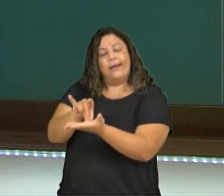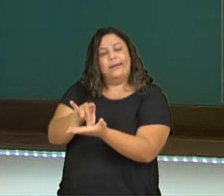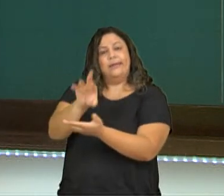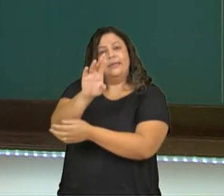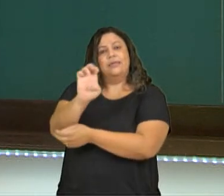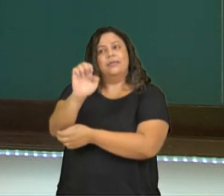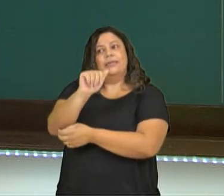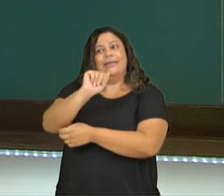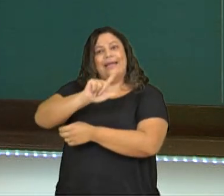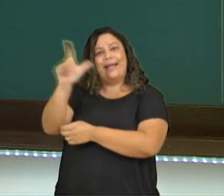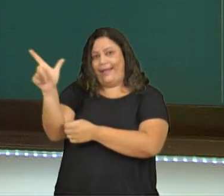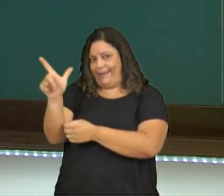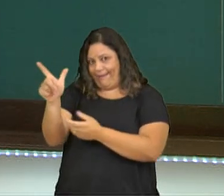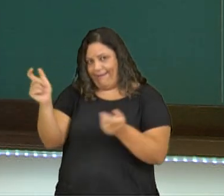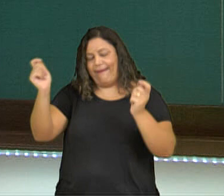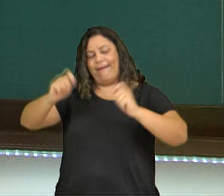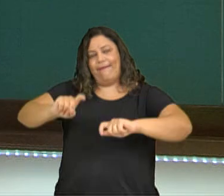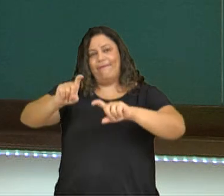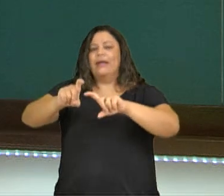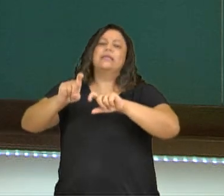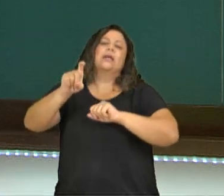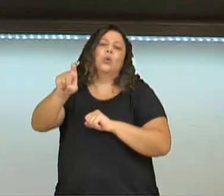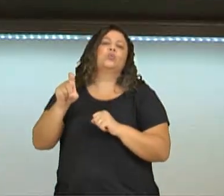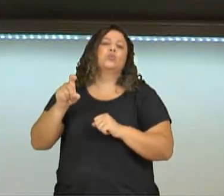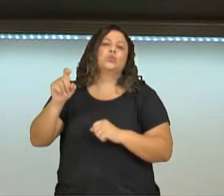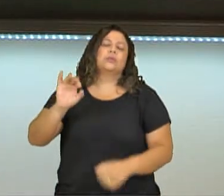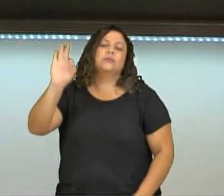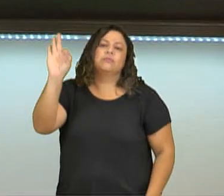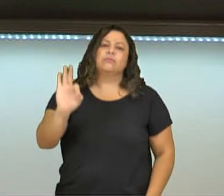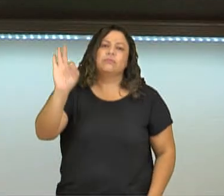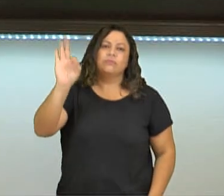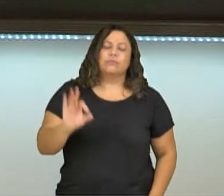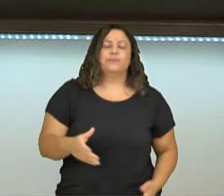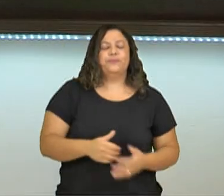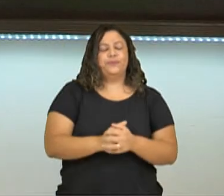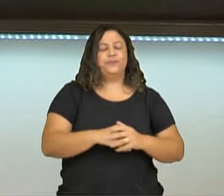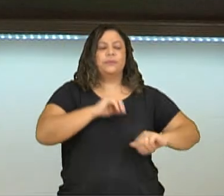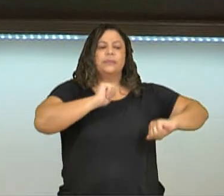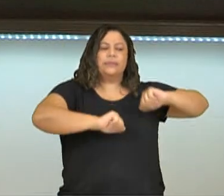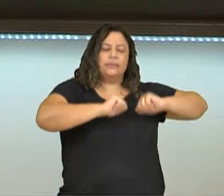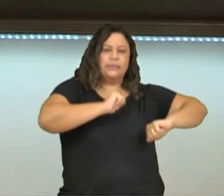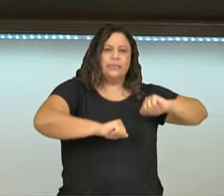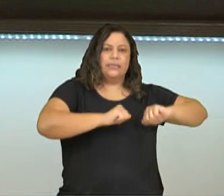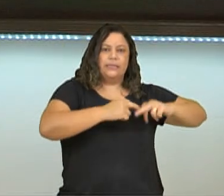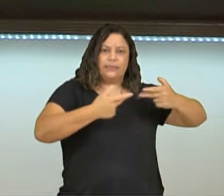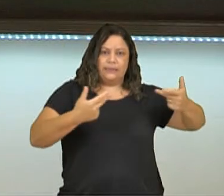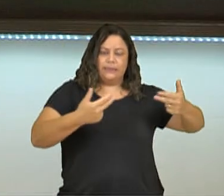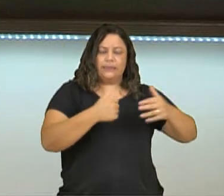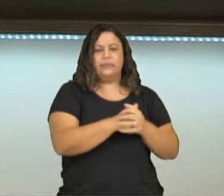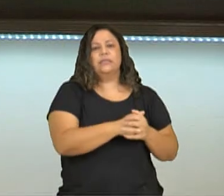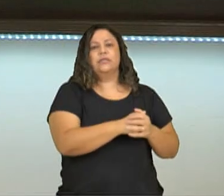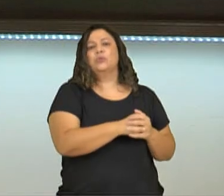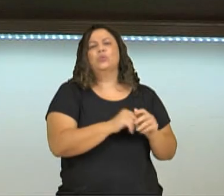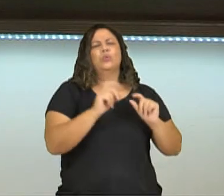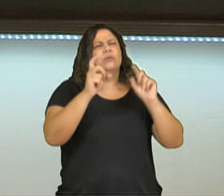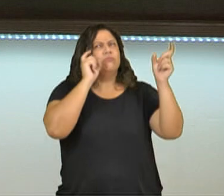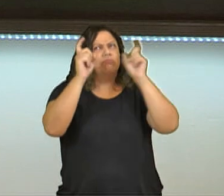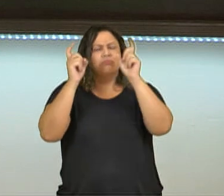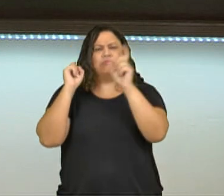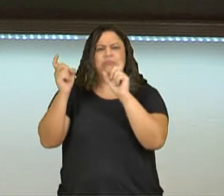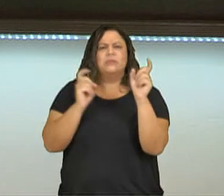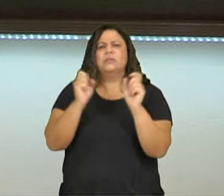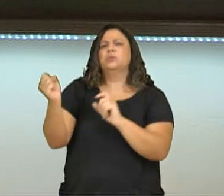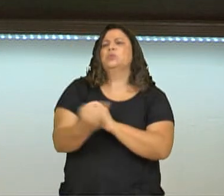do reagente vai te dar o X% de pureza. Vejam, nas indústrias, eles se preocupam muito com essa questão do grau